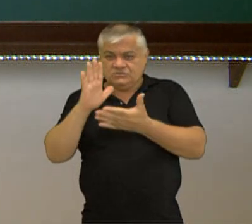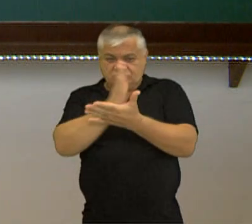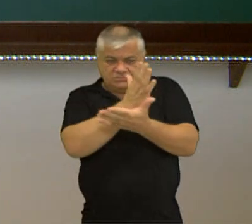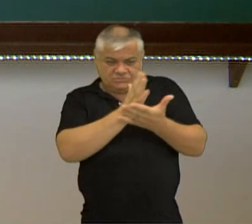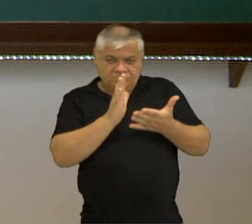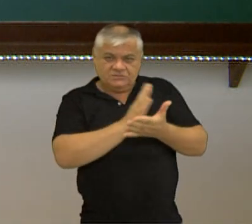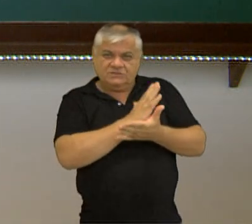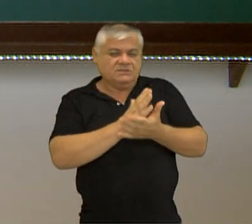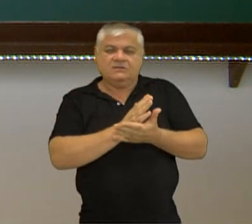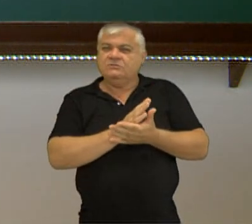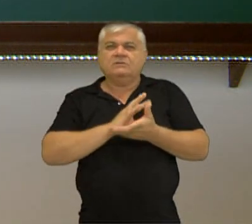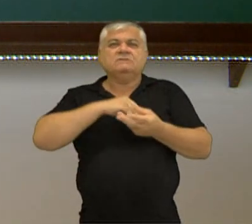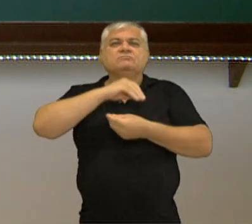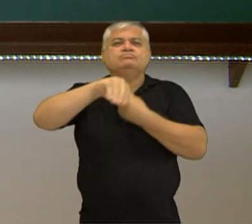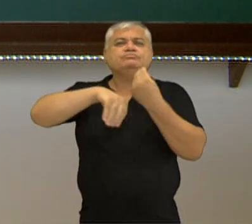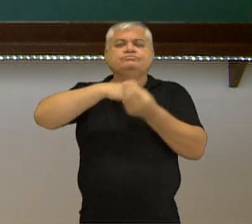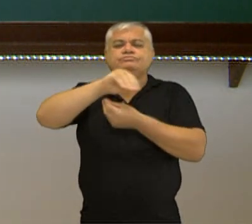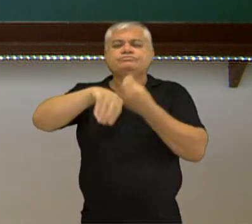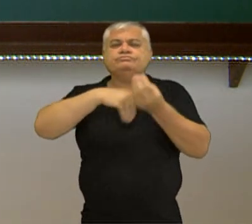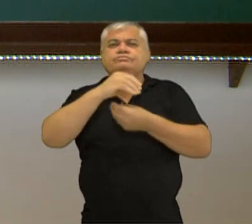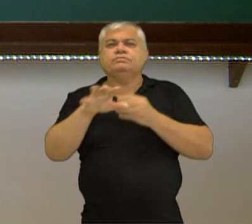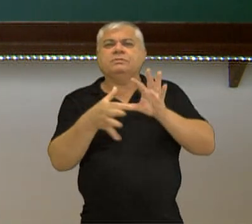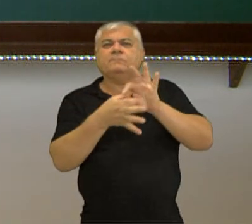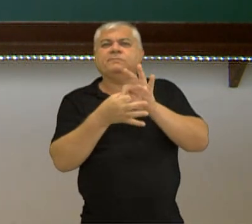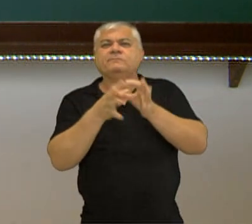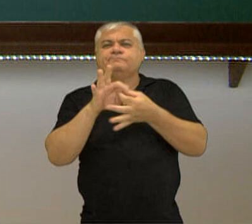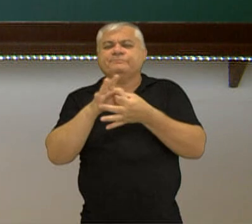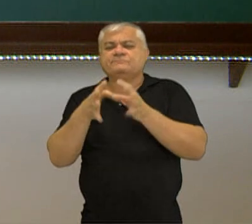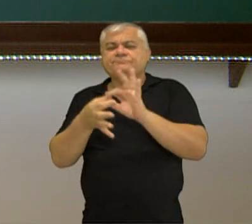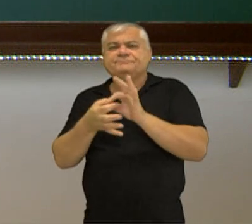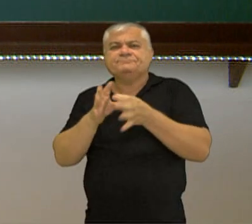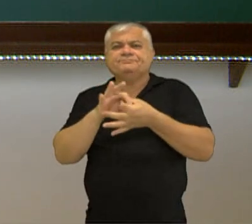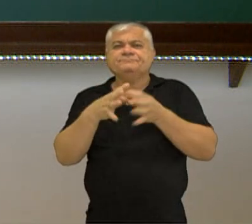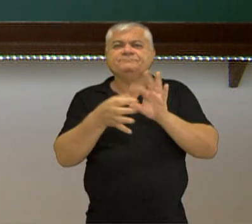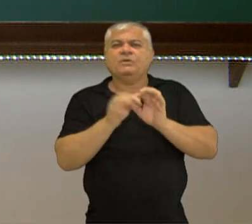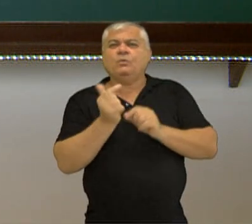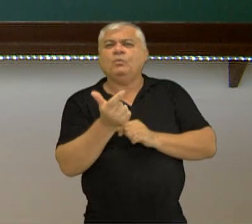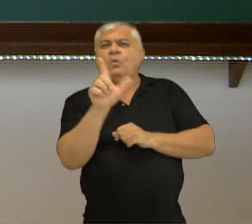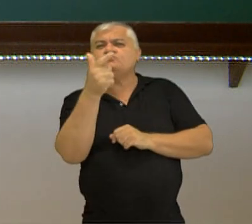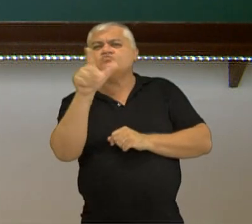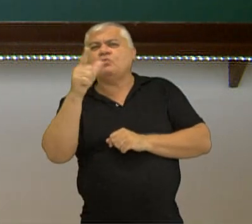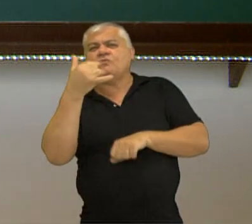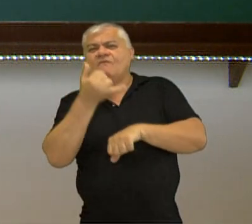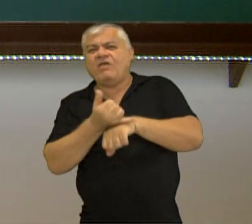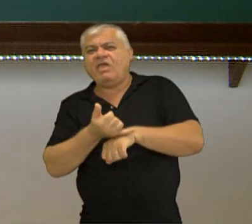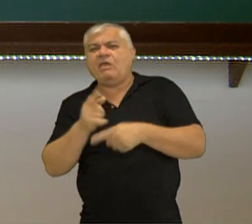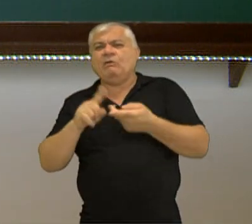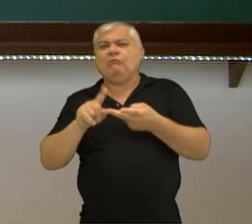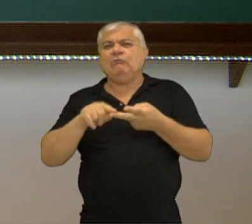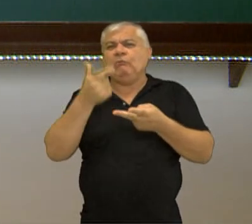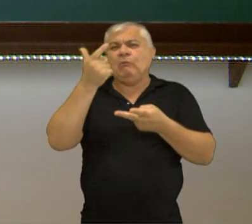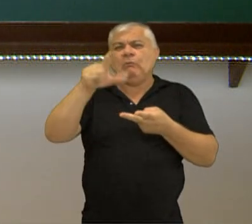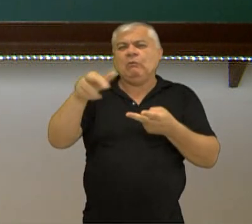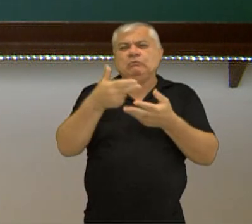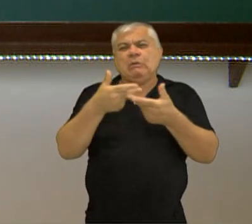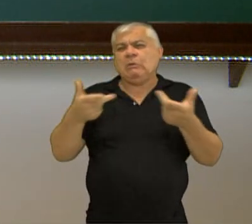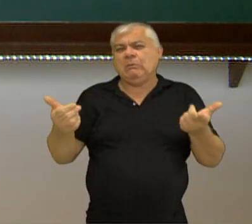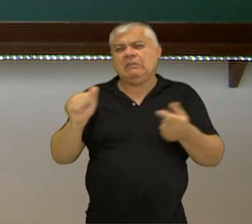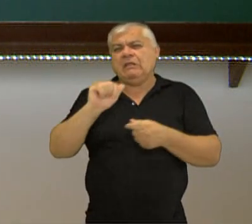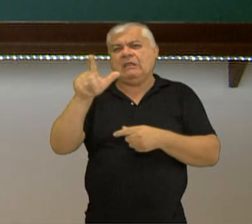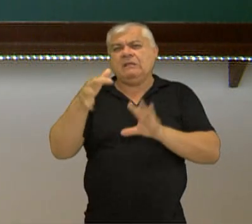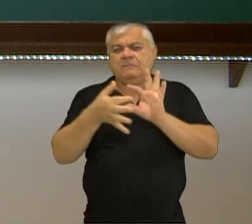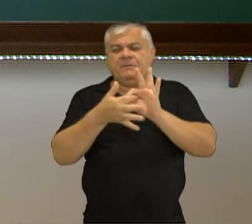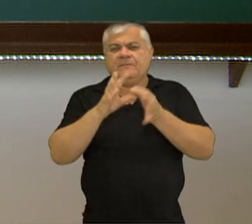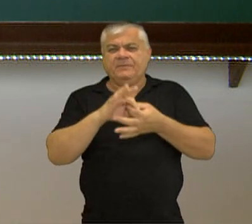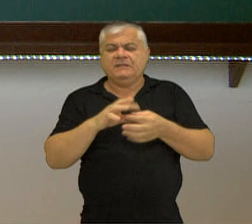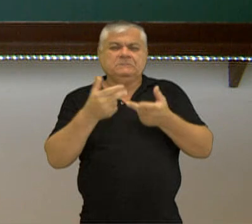arenito, eles estão ligados entre outros átomos de ferro, entre outros átomos de alumínio e